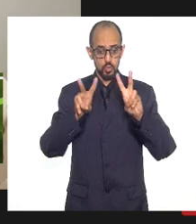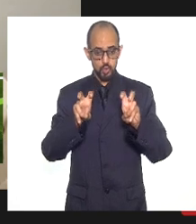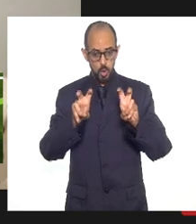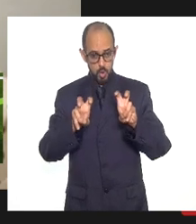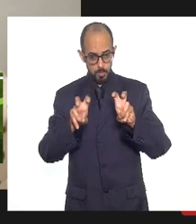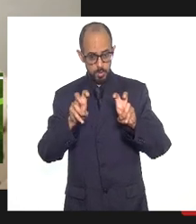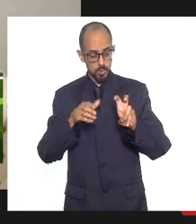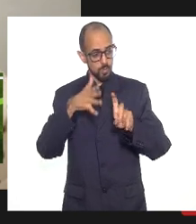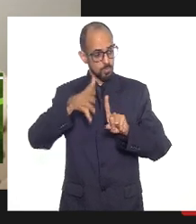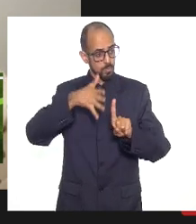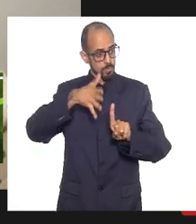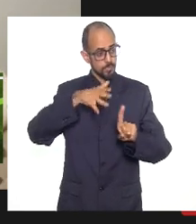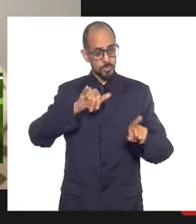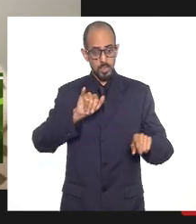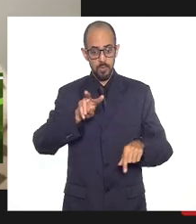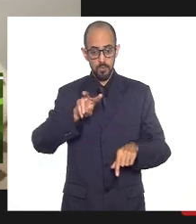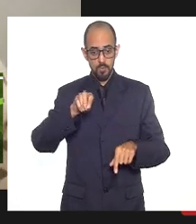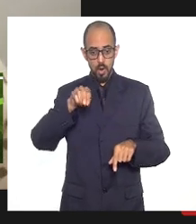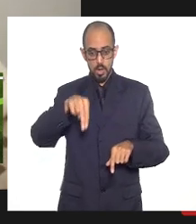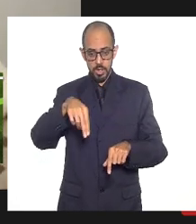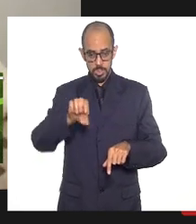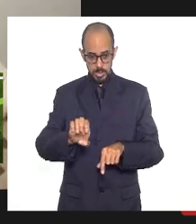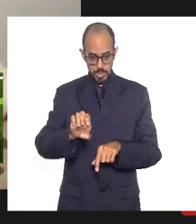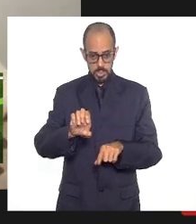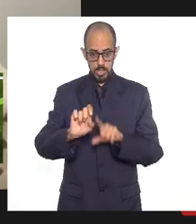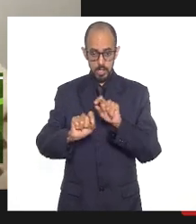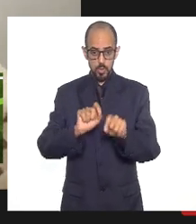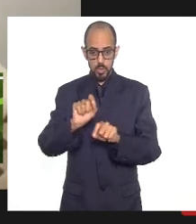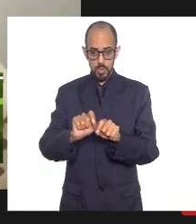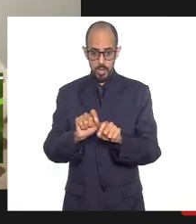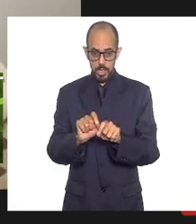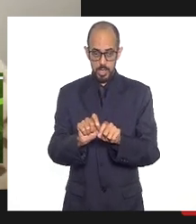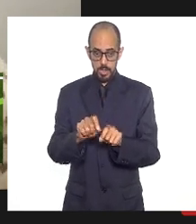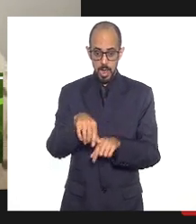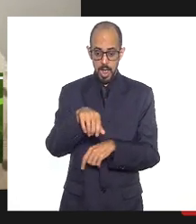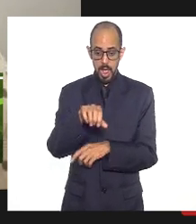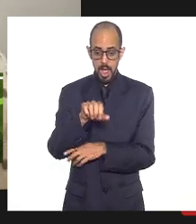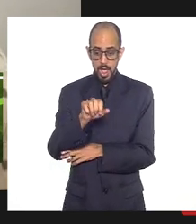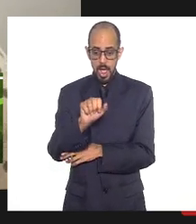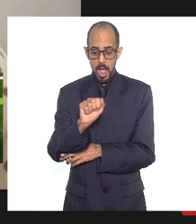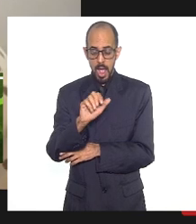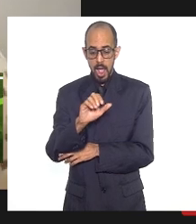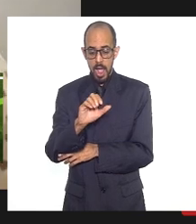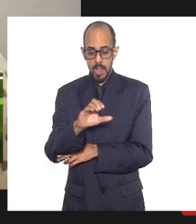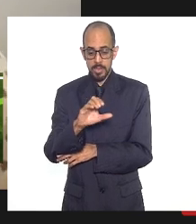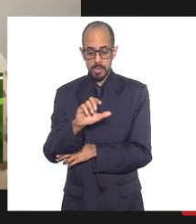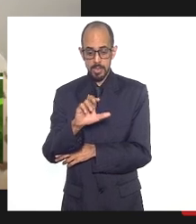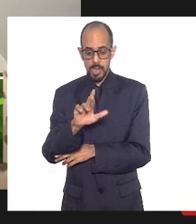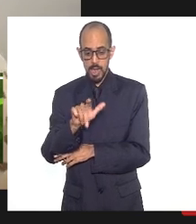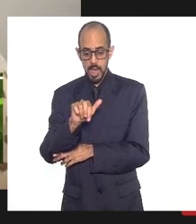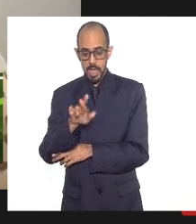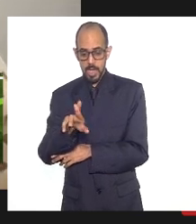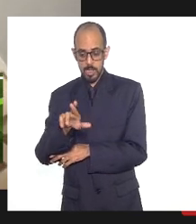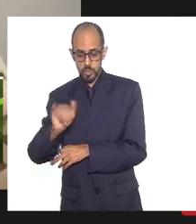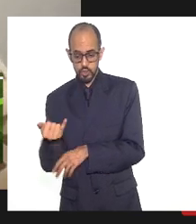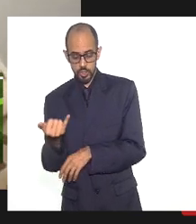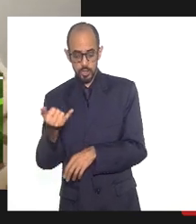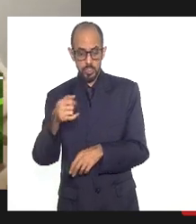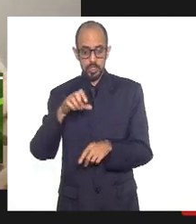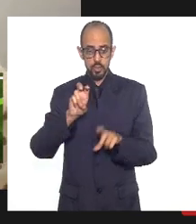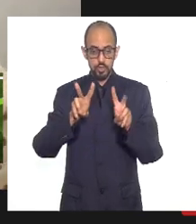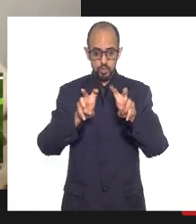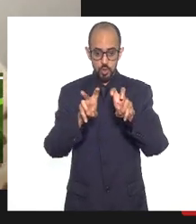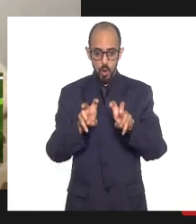que colocou a senhora Ivone da Aquilerge sobre a nossa disponibilidade